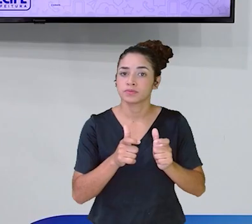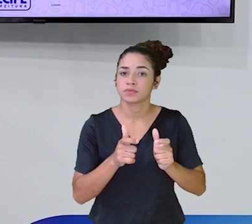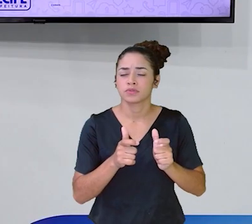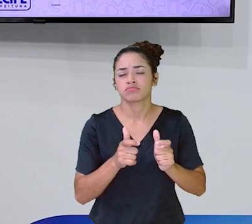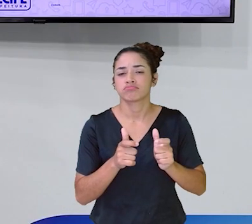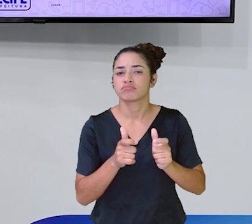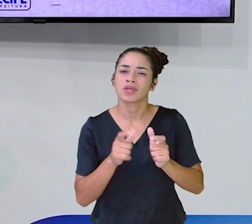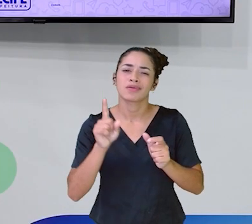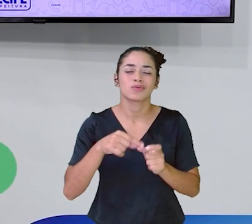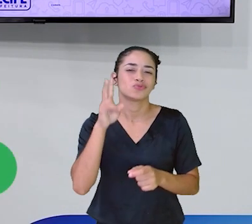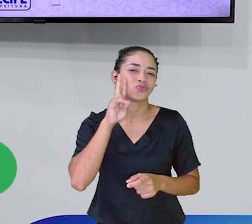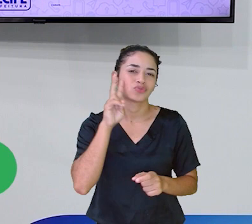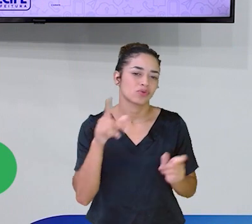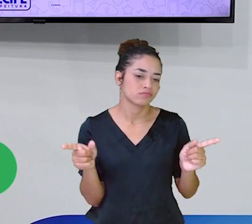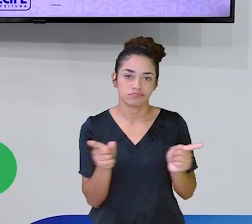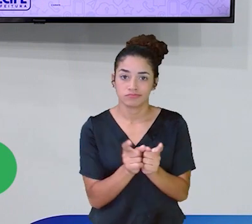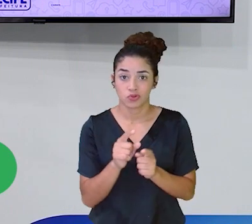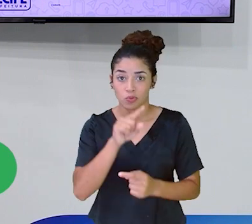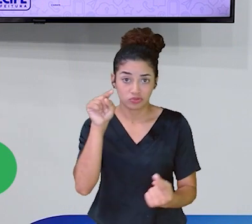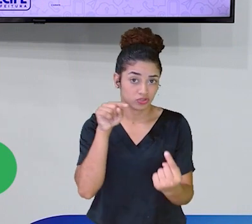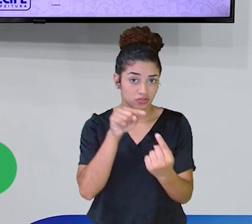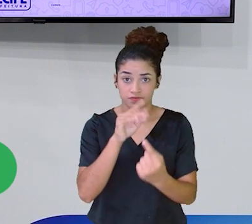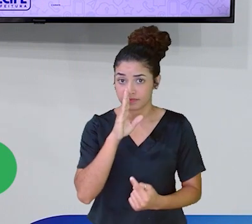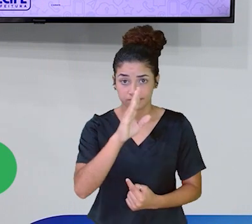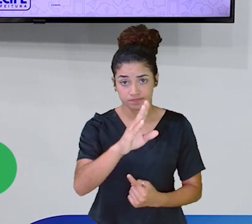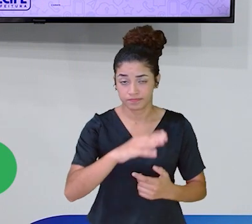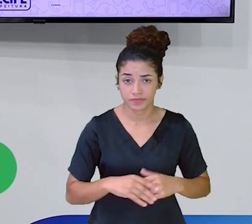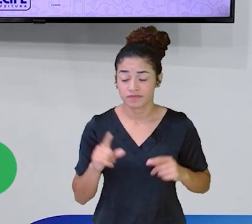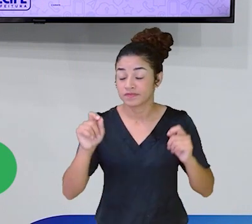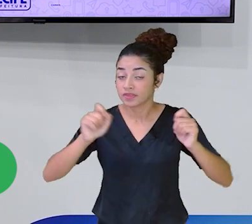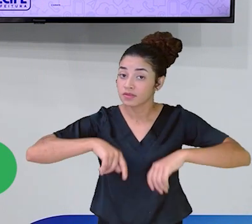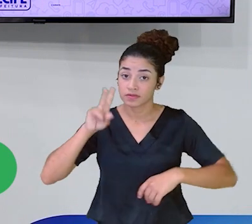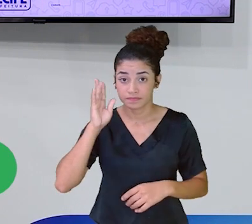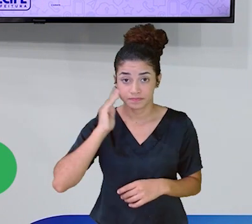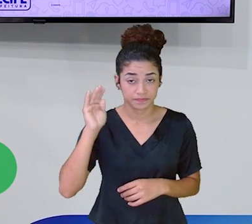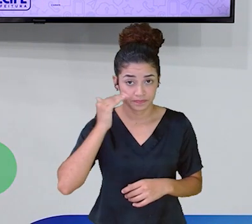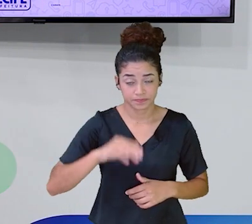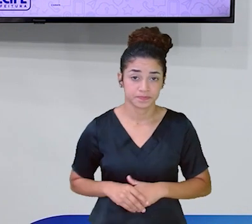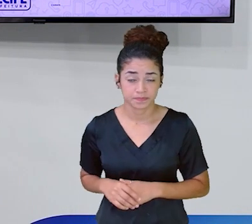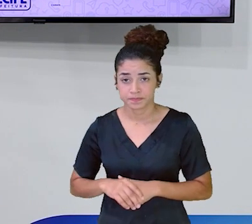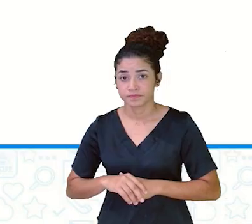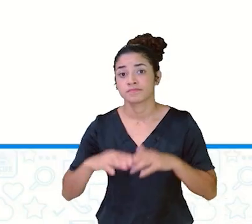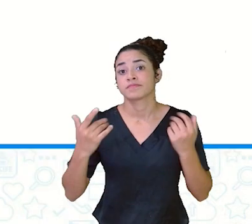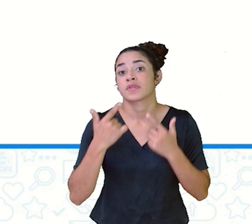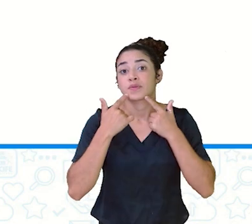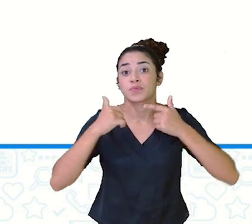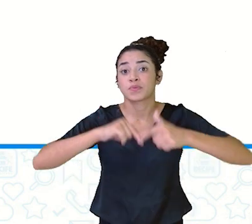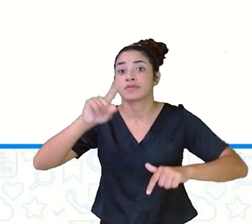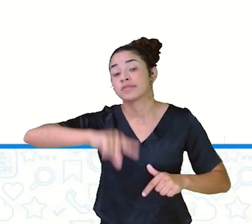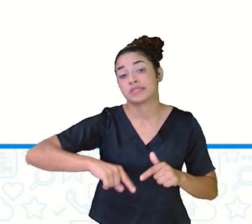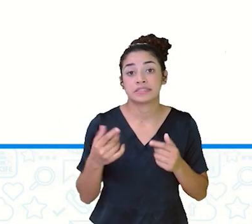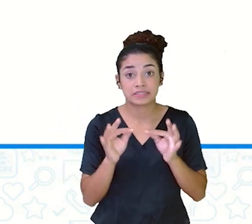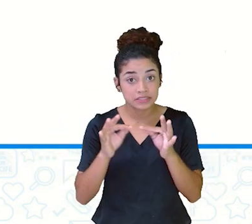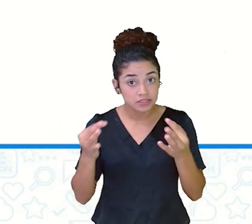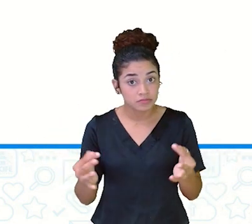É curtinho, é uma história curtinha e objetiva aí para você entender. A linguagem deve ser